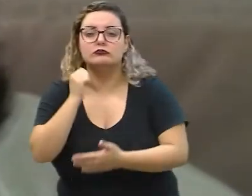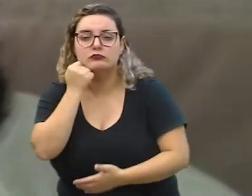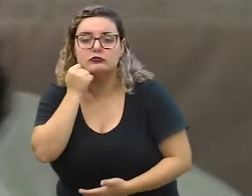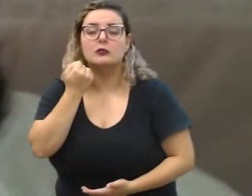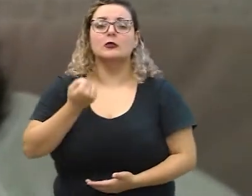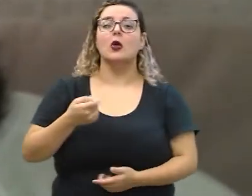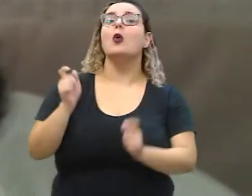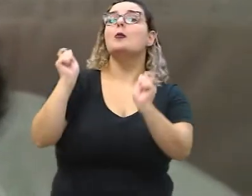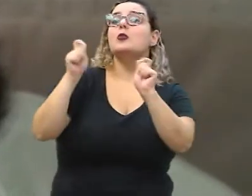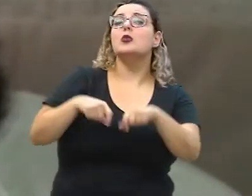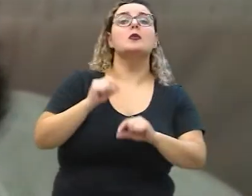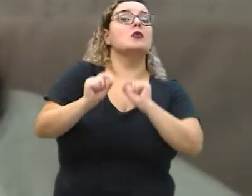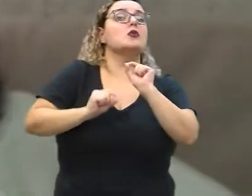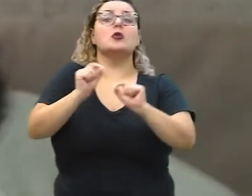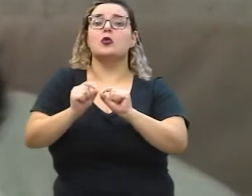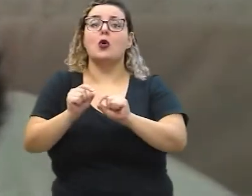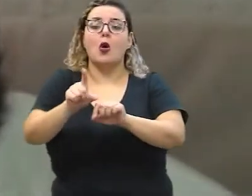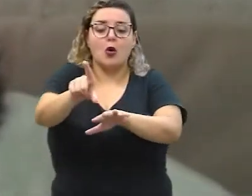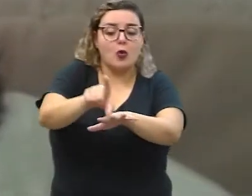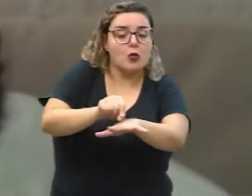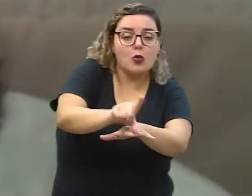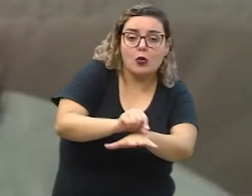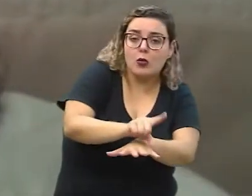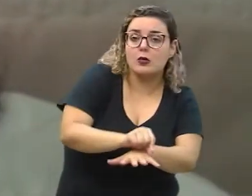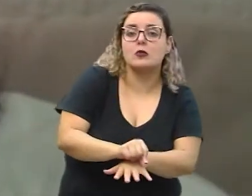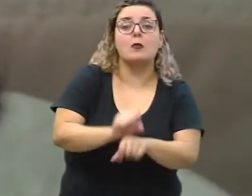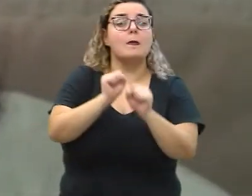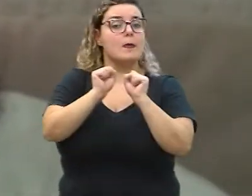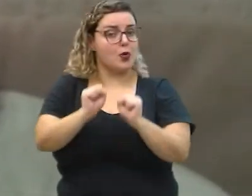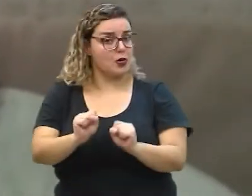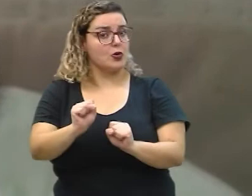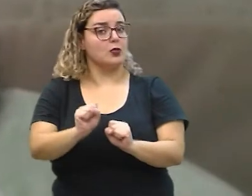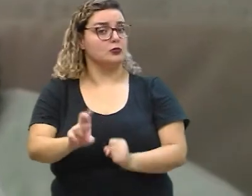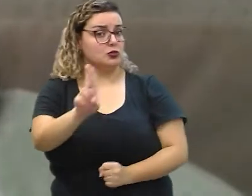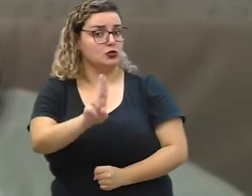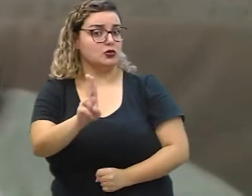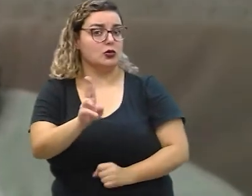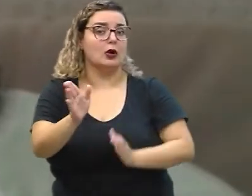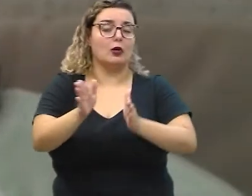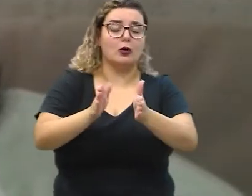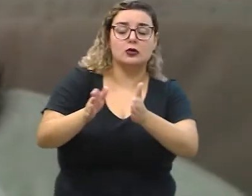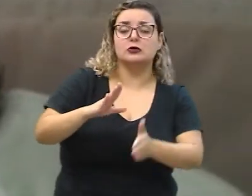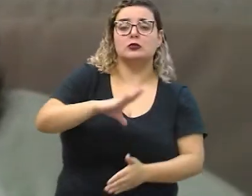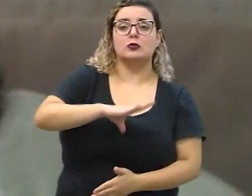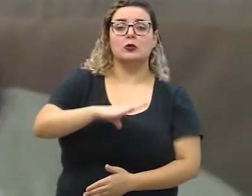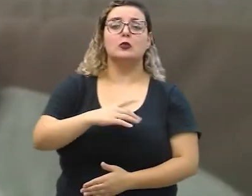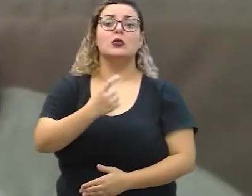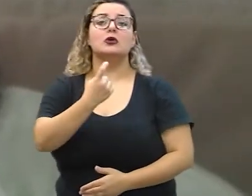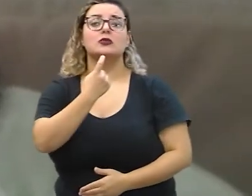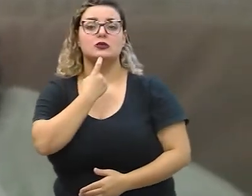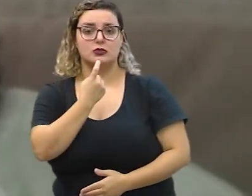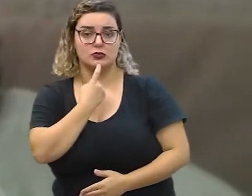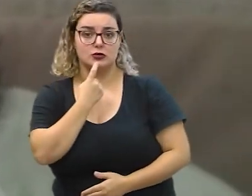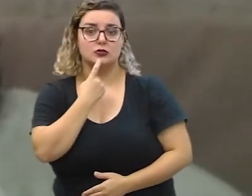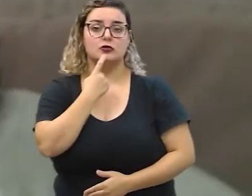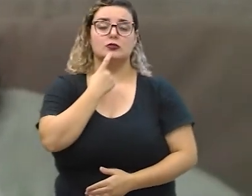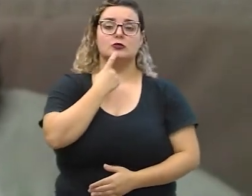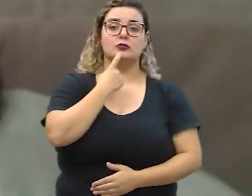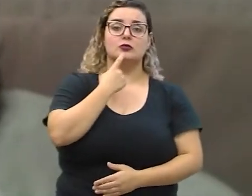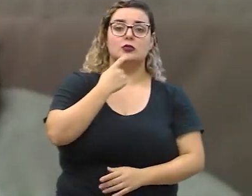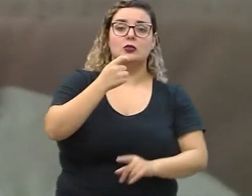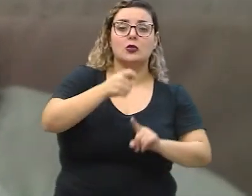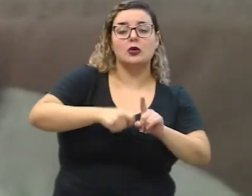a possibilidade e os caminhos necessários para a gente ter em Campinas um programa